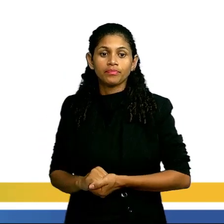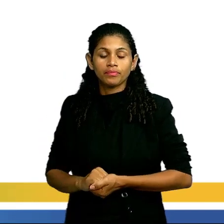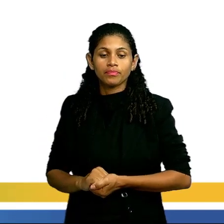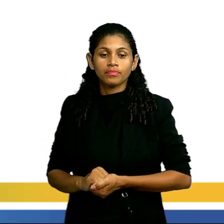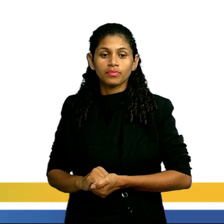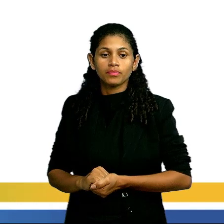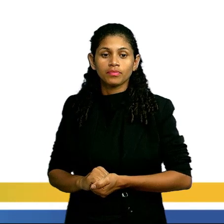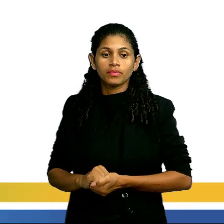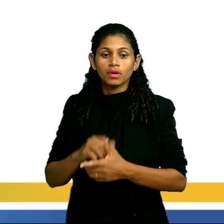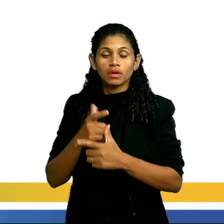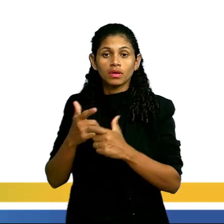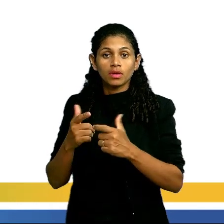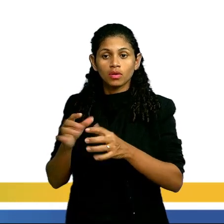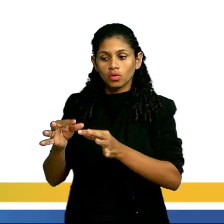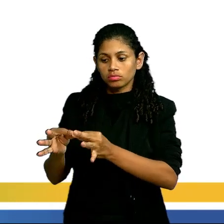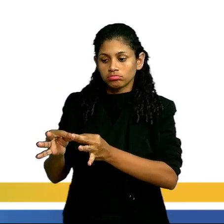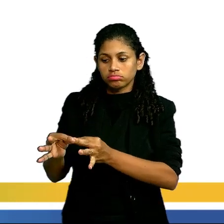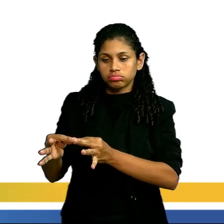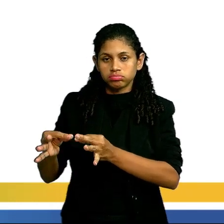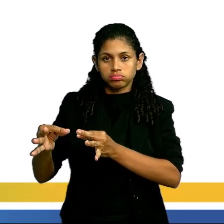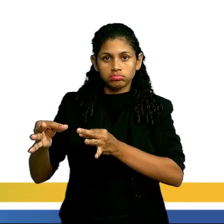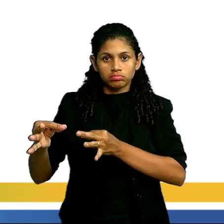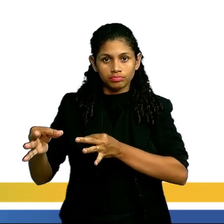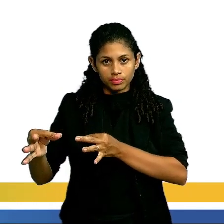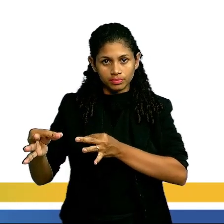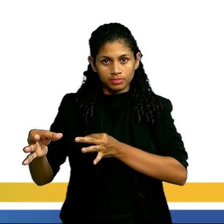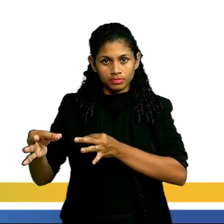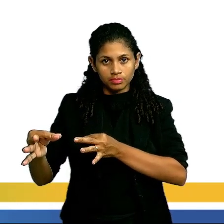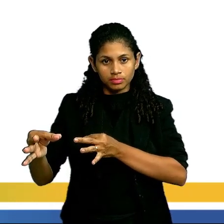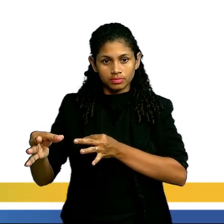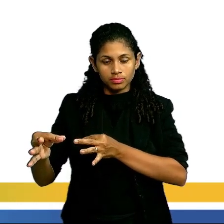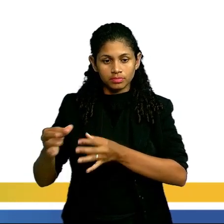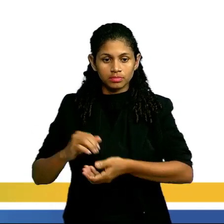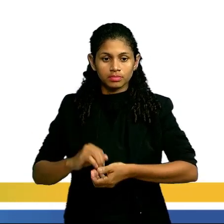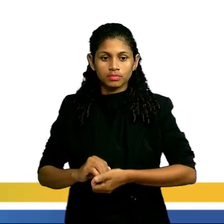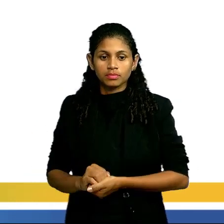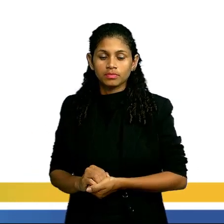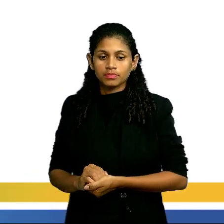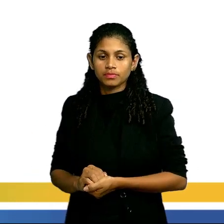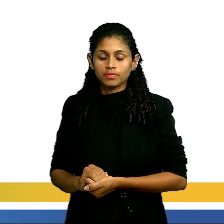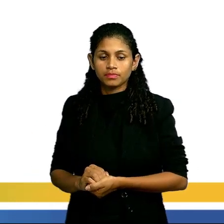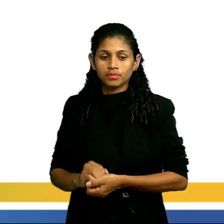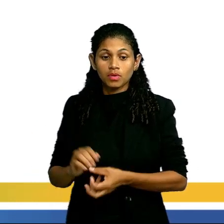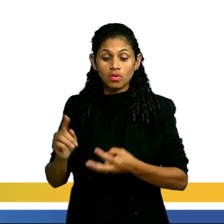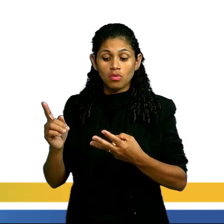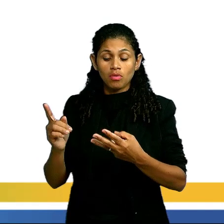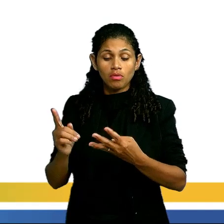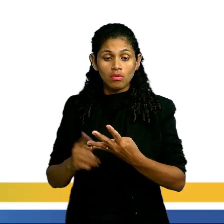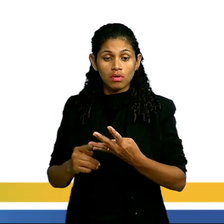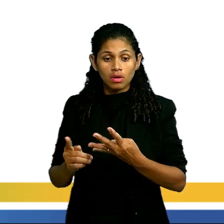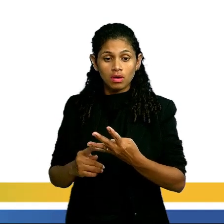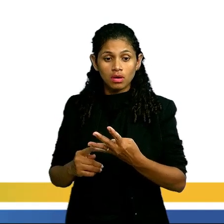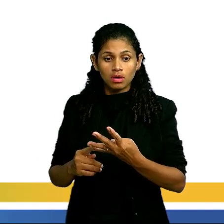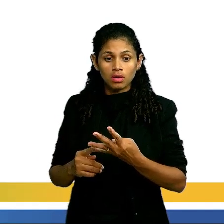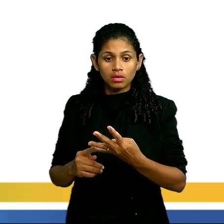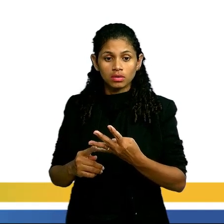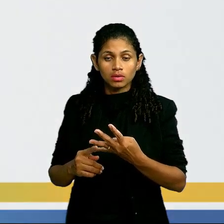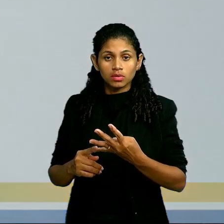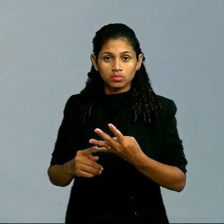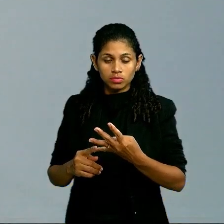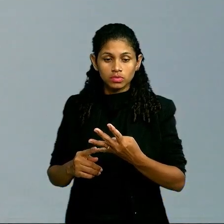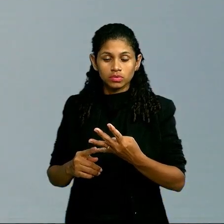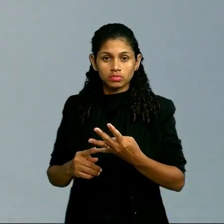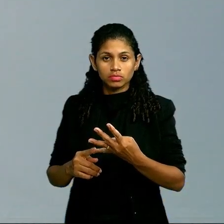comprimento. Olha aí o quarto. Olha essa jarra aí, ó. Tá? Bem